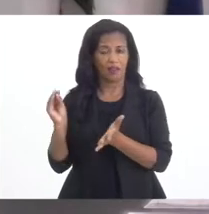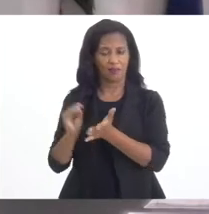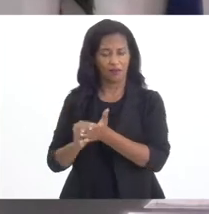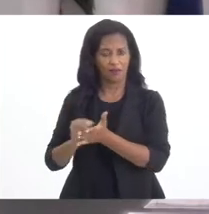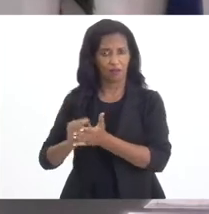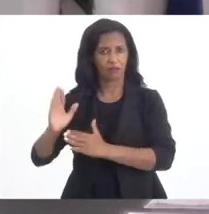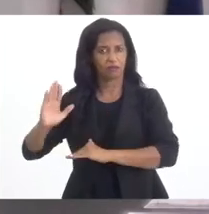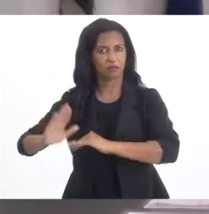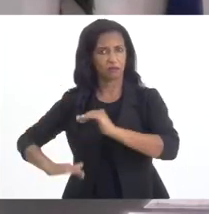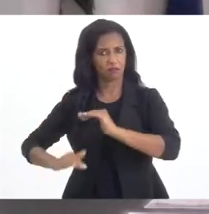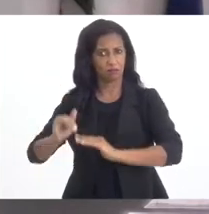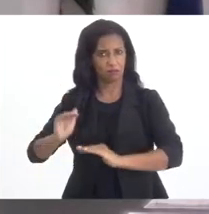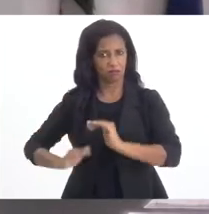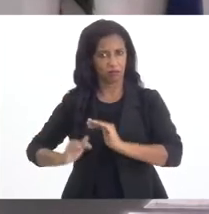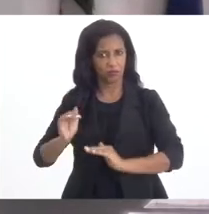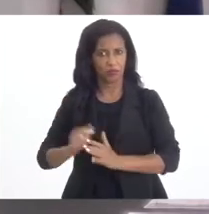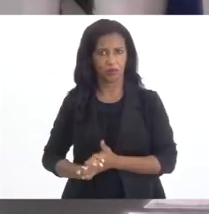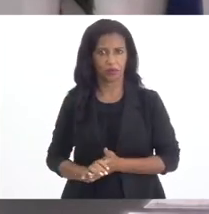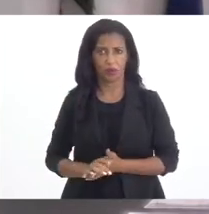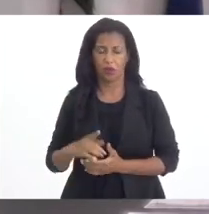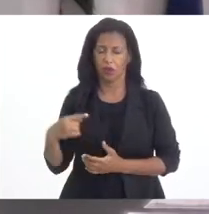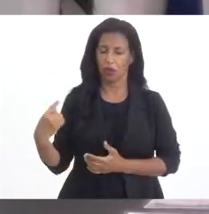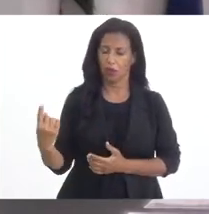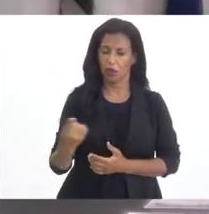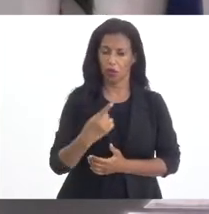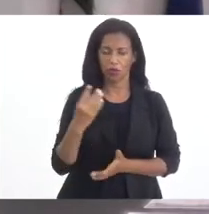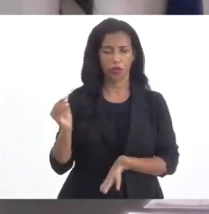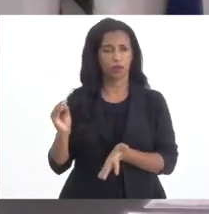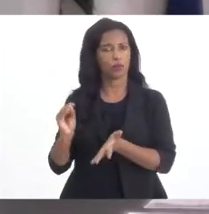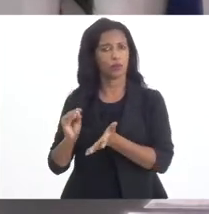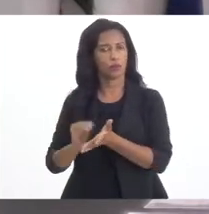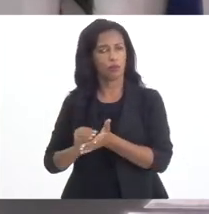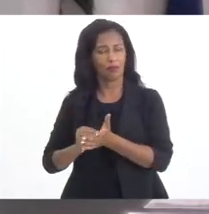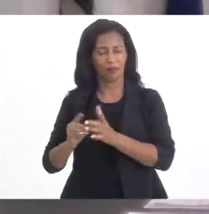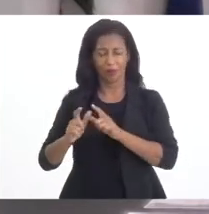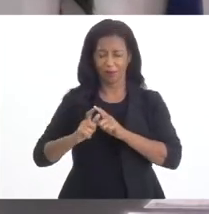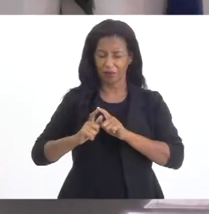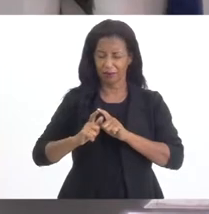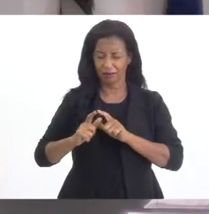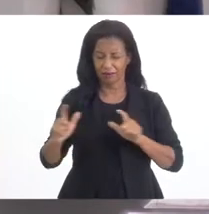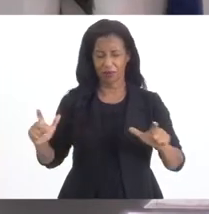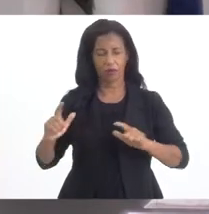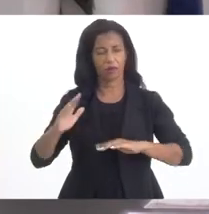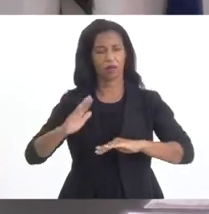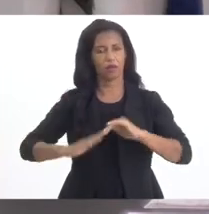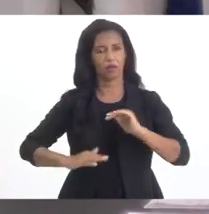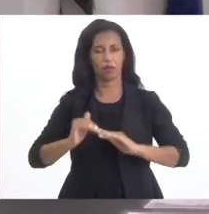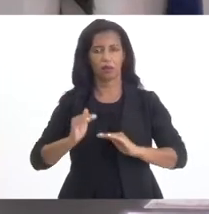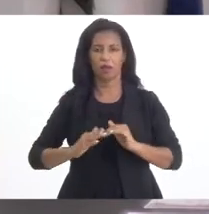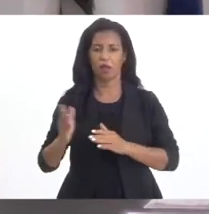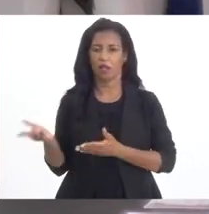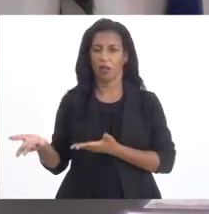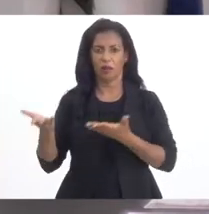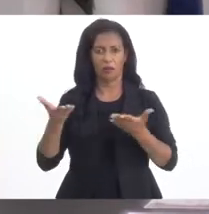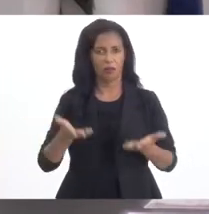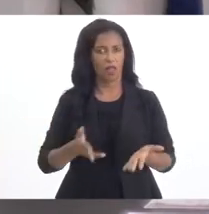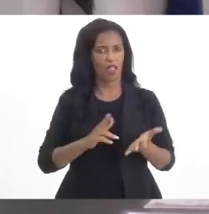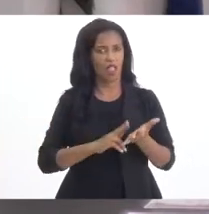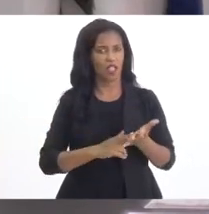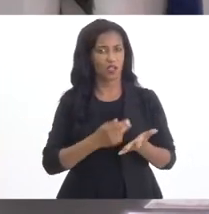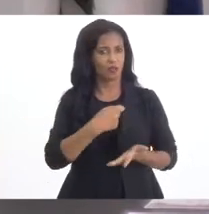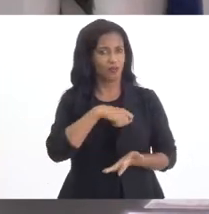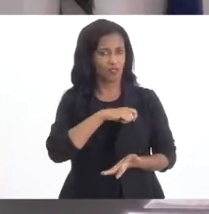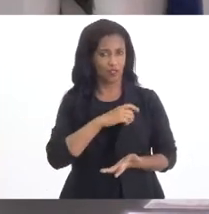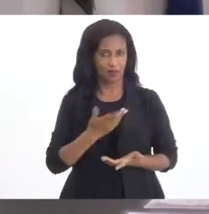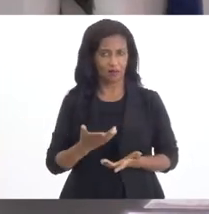docentes, nós temos uma taxa de evasão de docentes imensa, que não vai poder ser recomposta com regime de recuperação